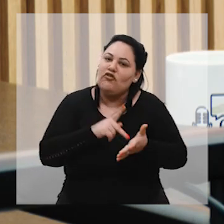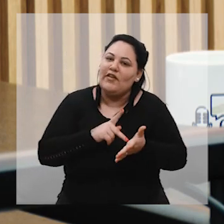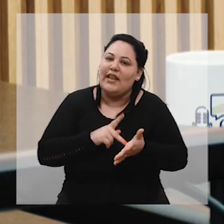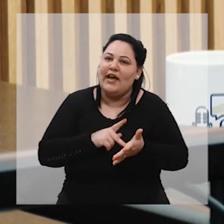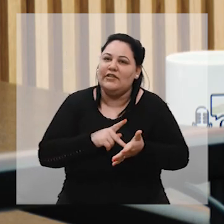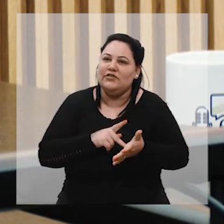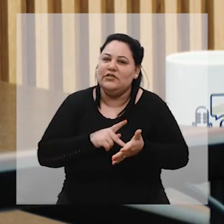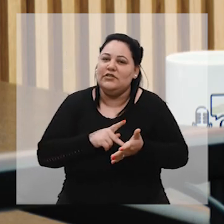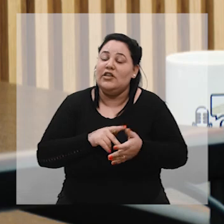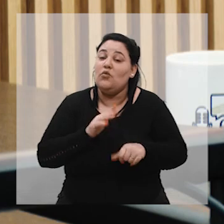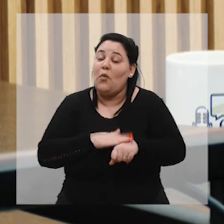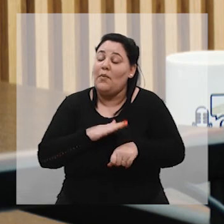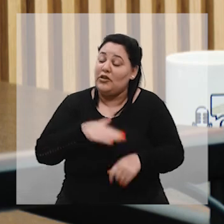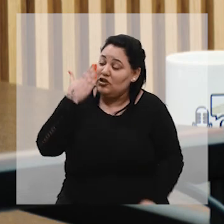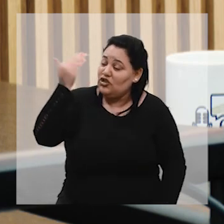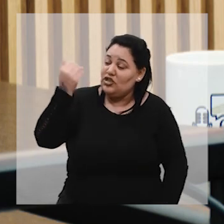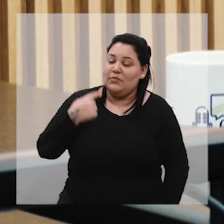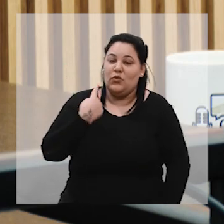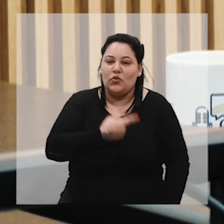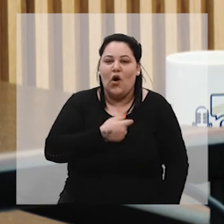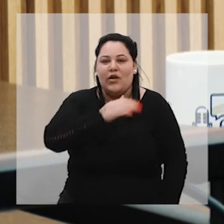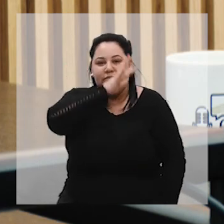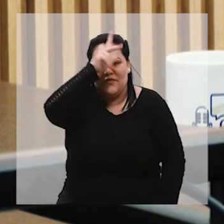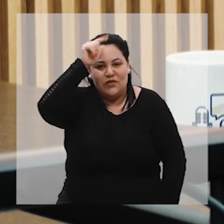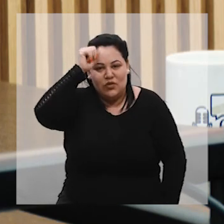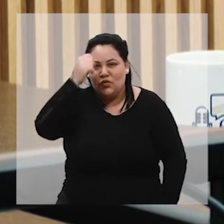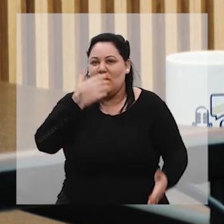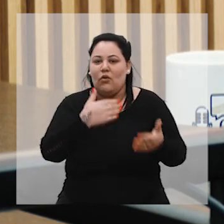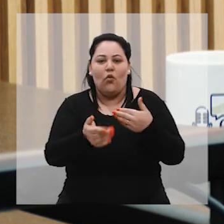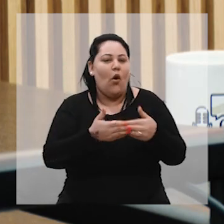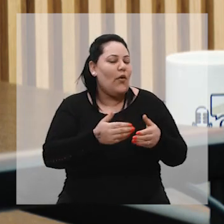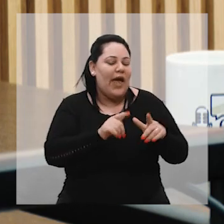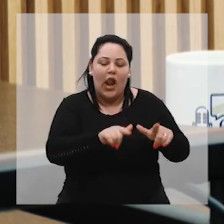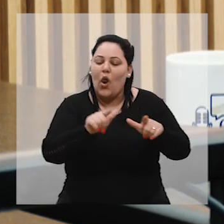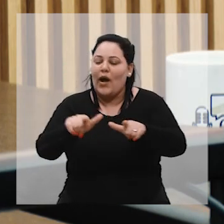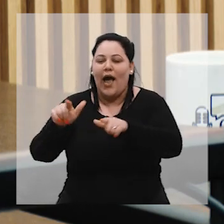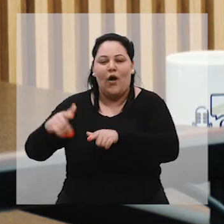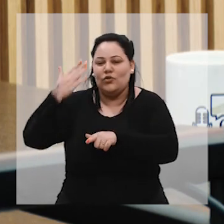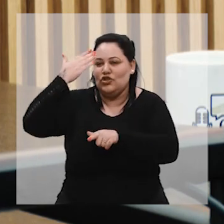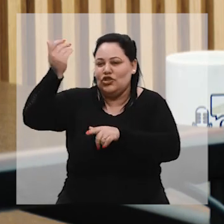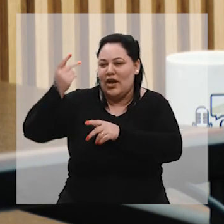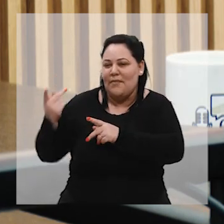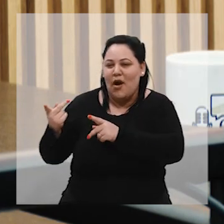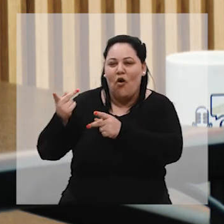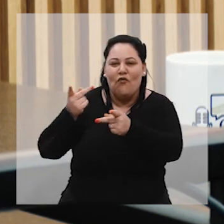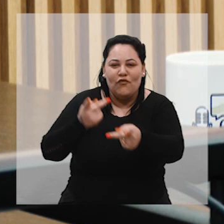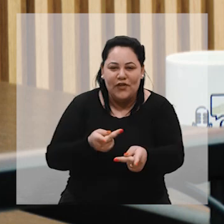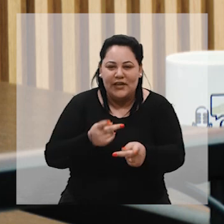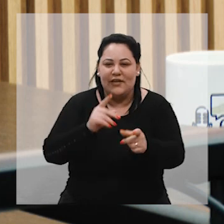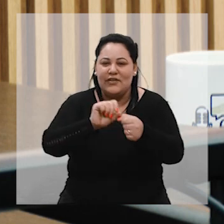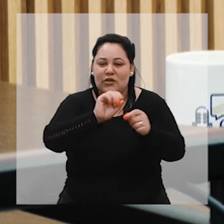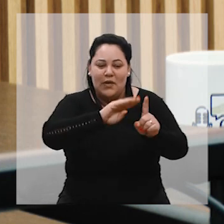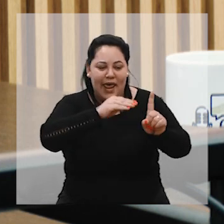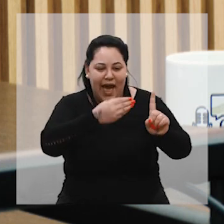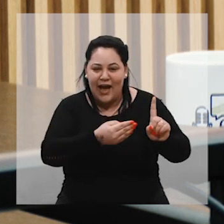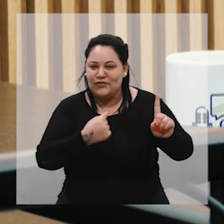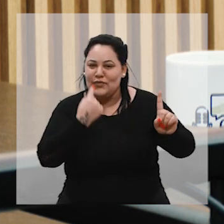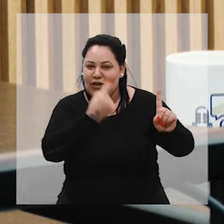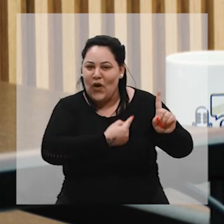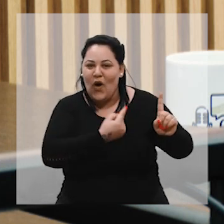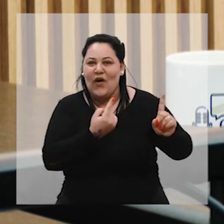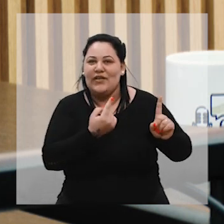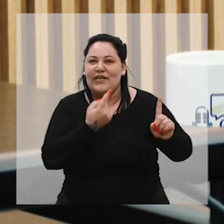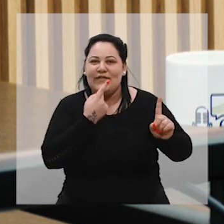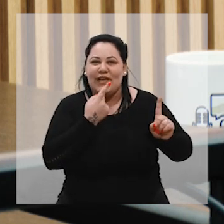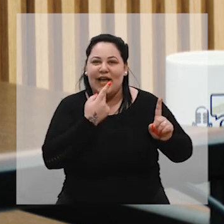isso. E aí quando a gente é chamado para esses lugares, a prefeitura, enfim, qualquer local que venha nos